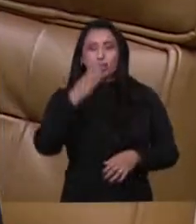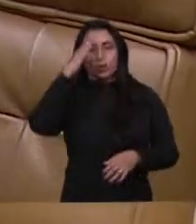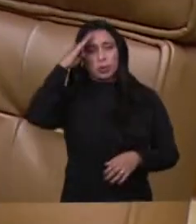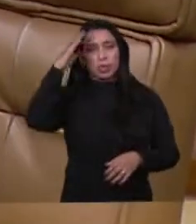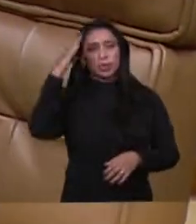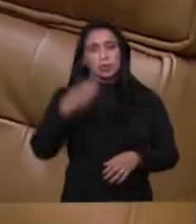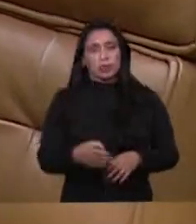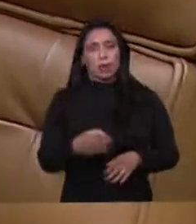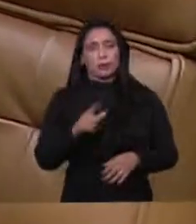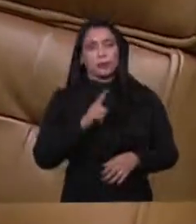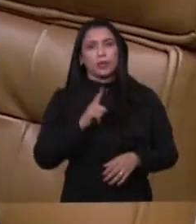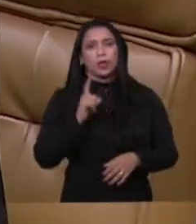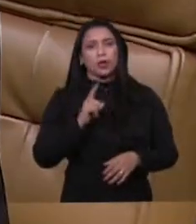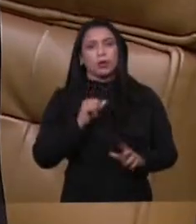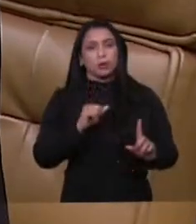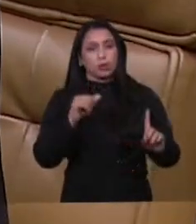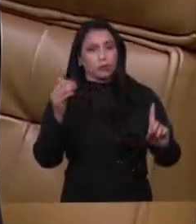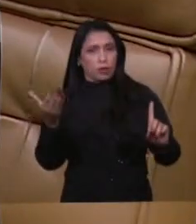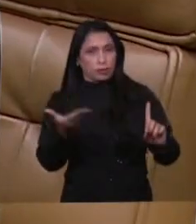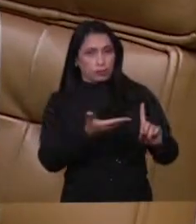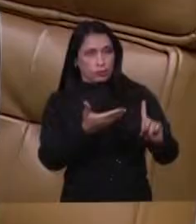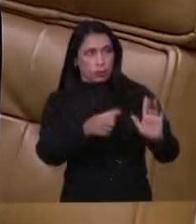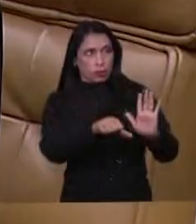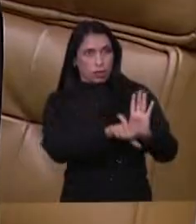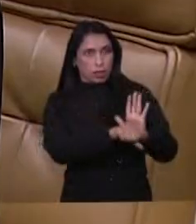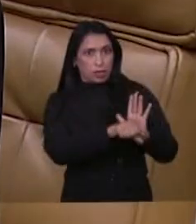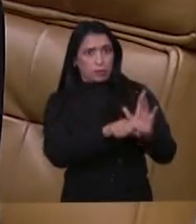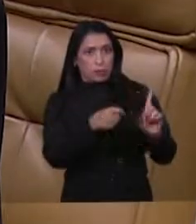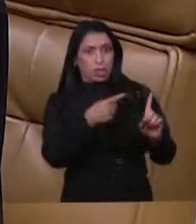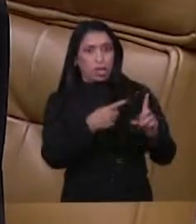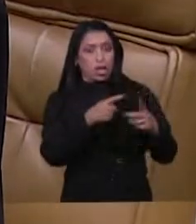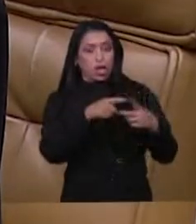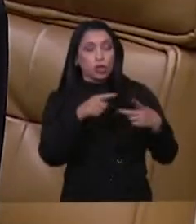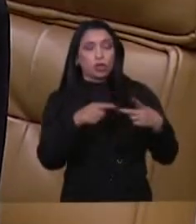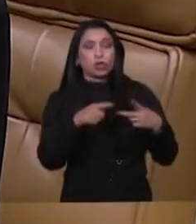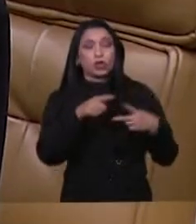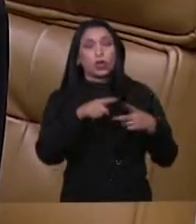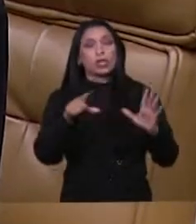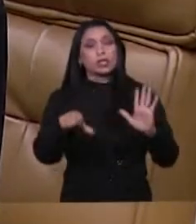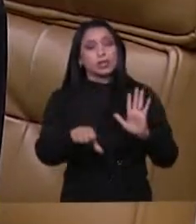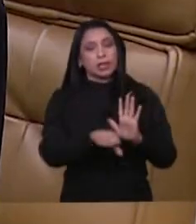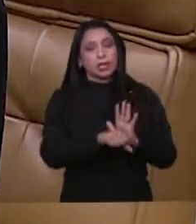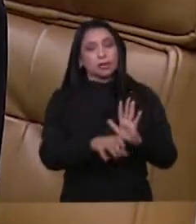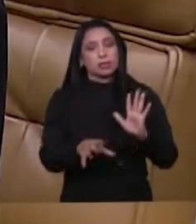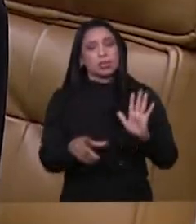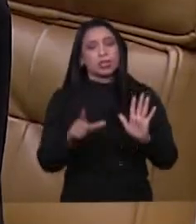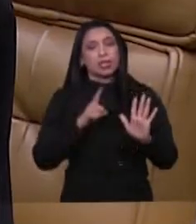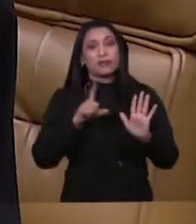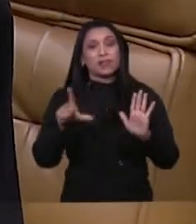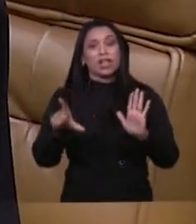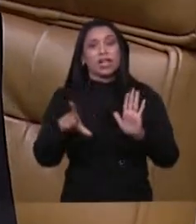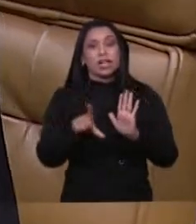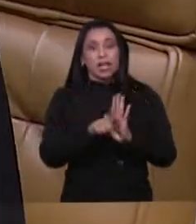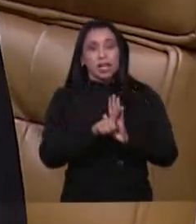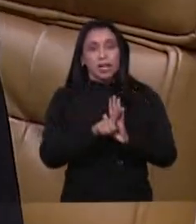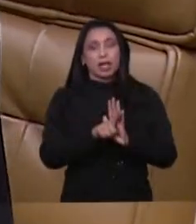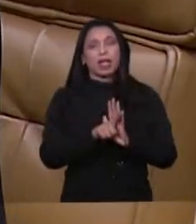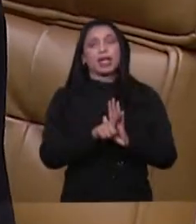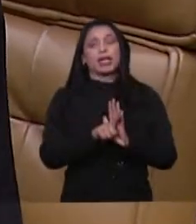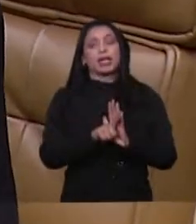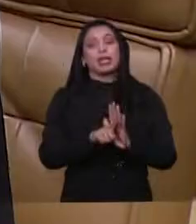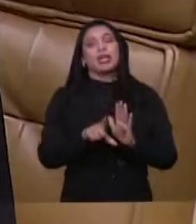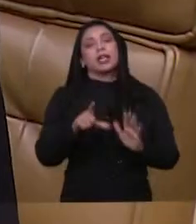das imputações atribuídas ao réu Aécio diz respeito a dois crimes que foram recentemente adicionados à legislação pátria pela